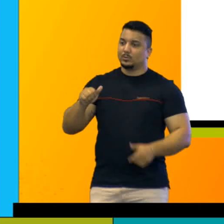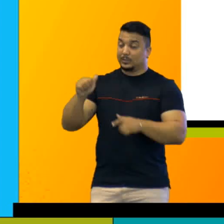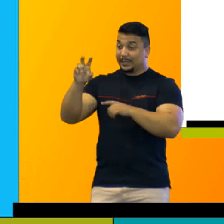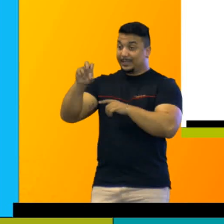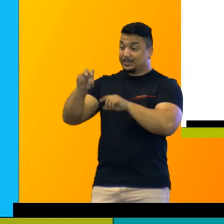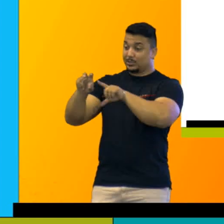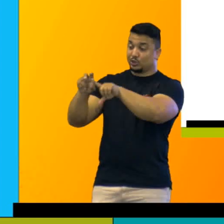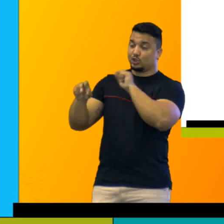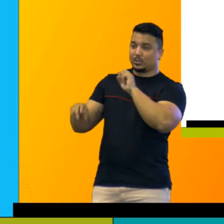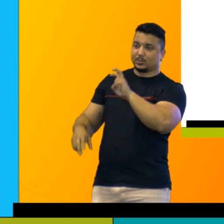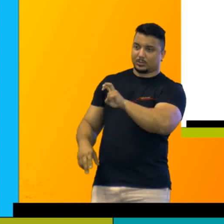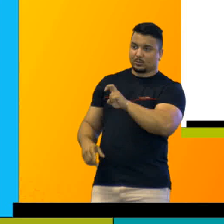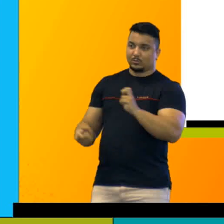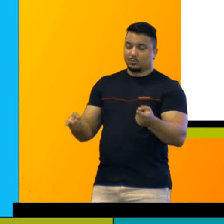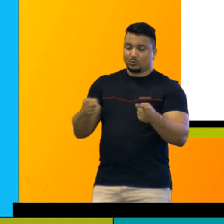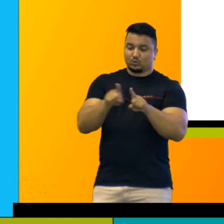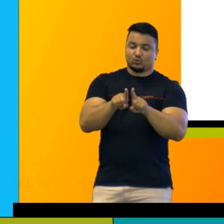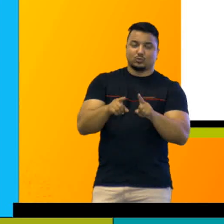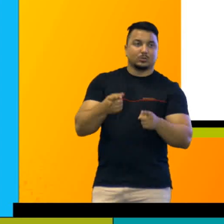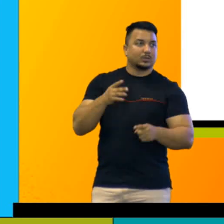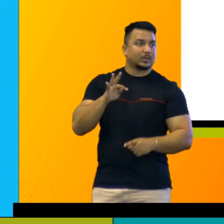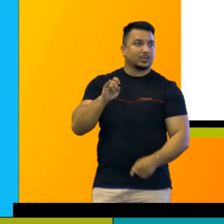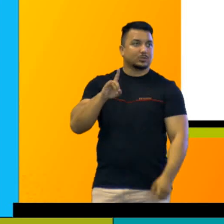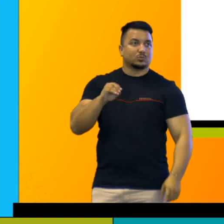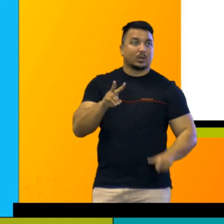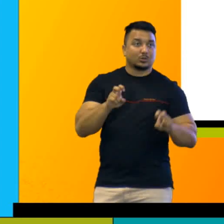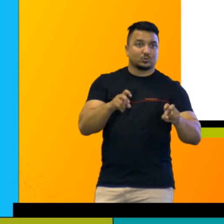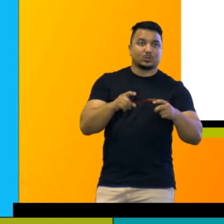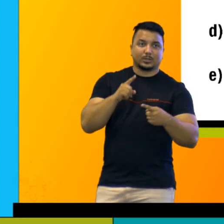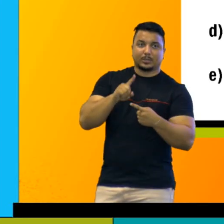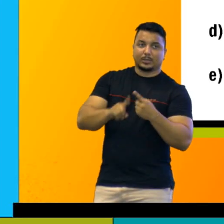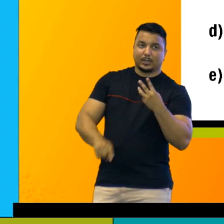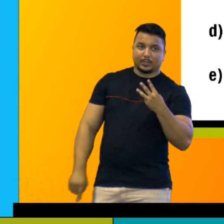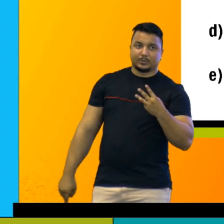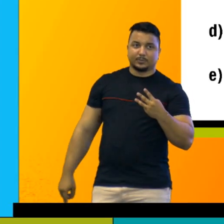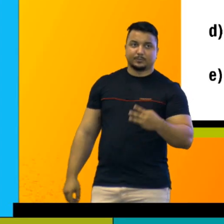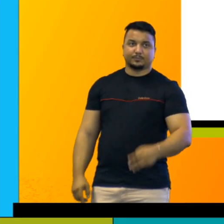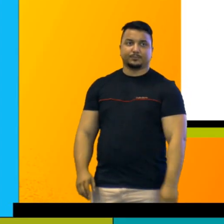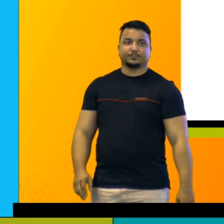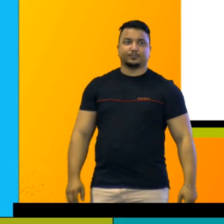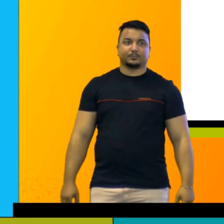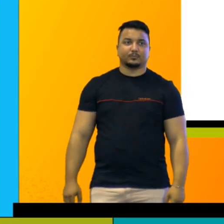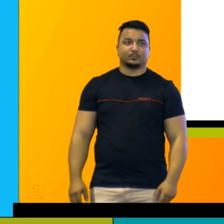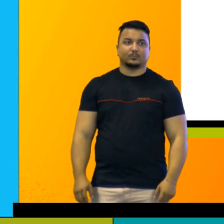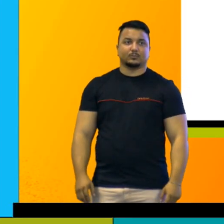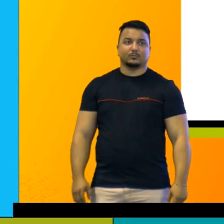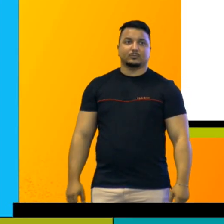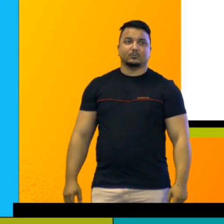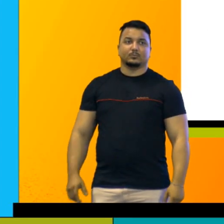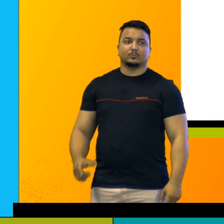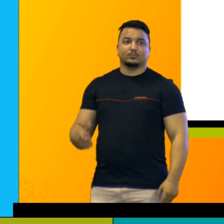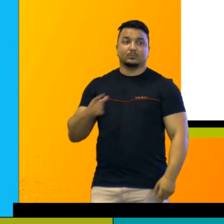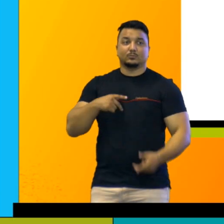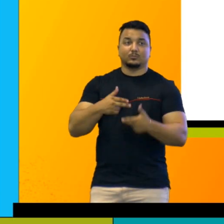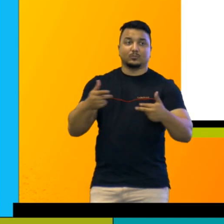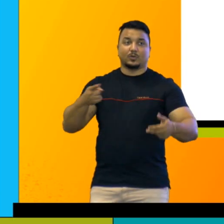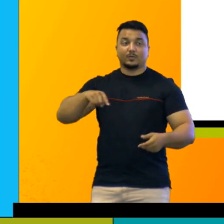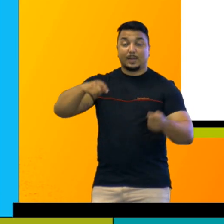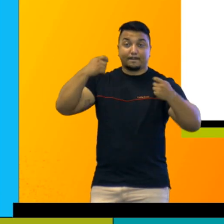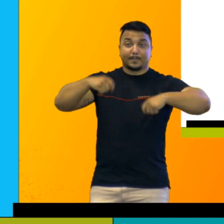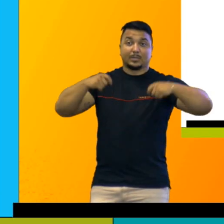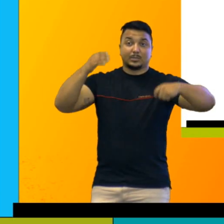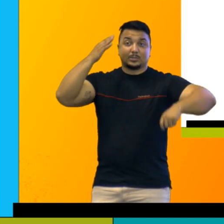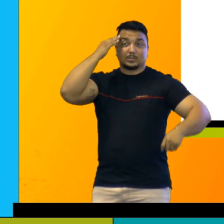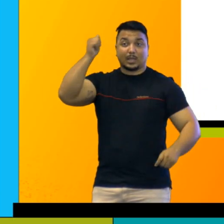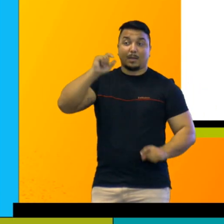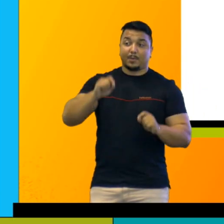fazer a combinação das pedras com os tecidos. São 3 ações. Vamos para a resposta. Pessoal, agora vem uma coisa que você precisa